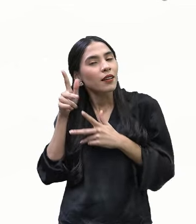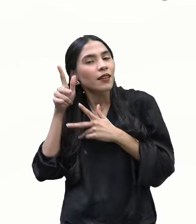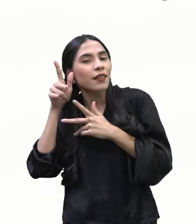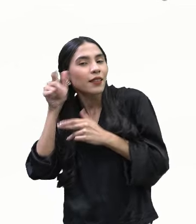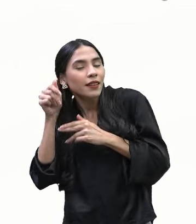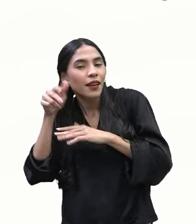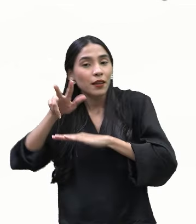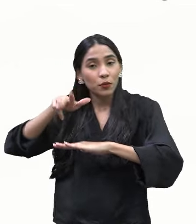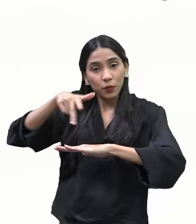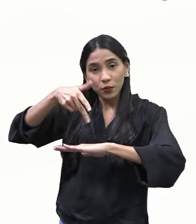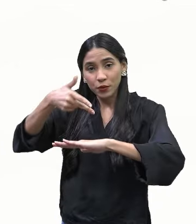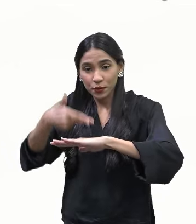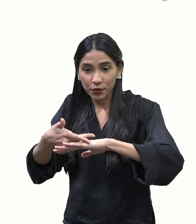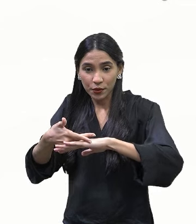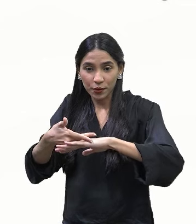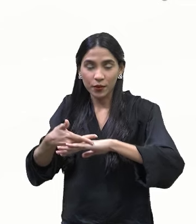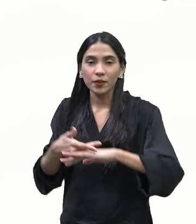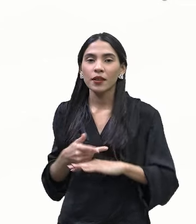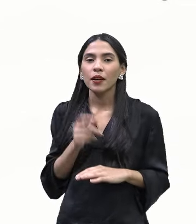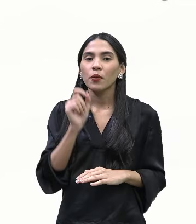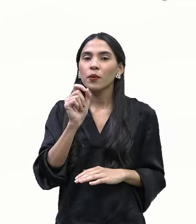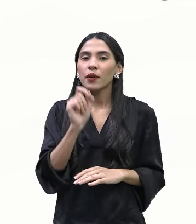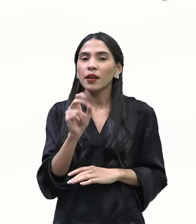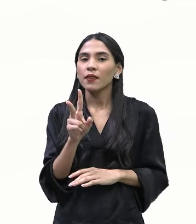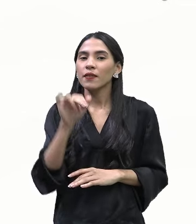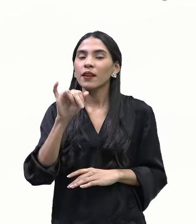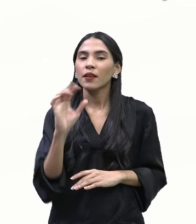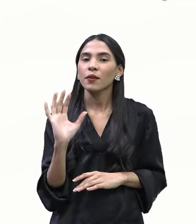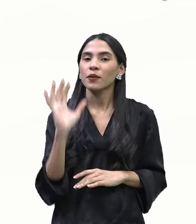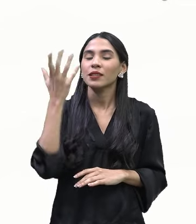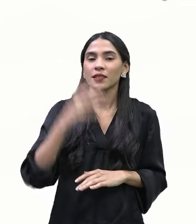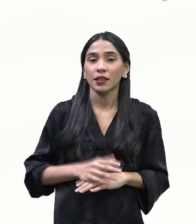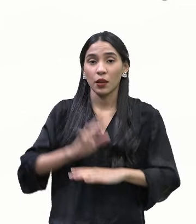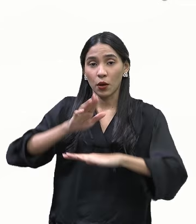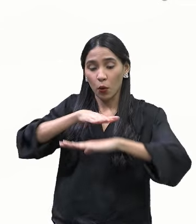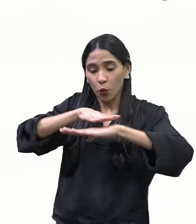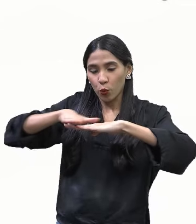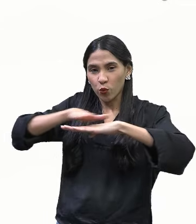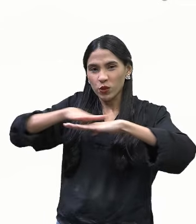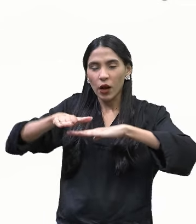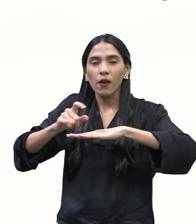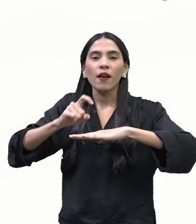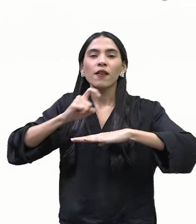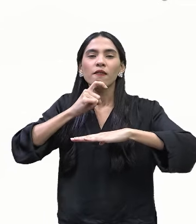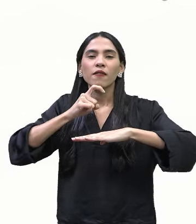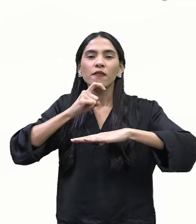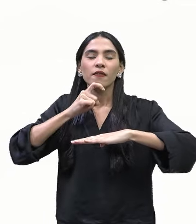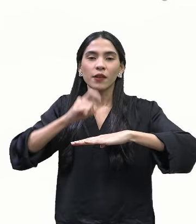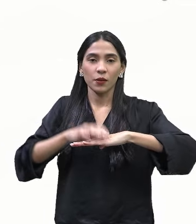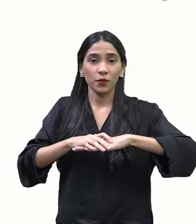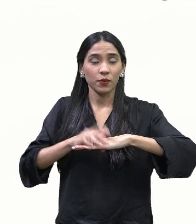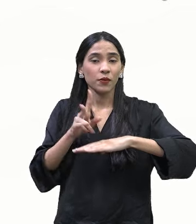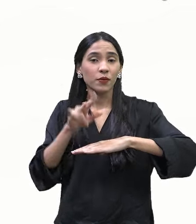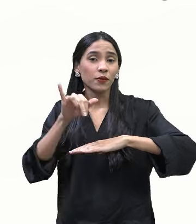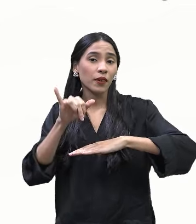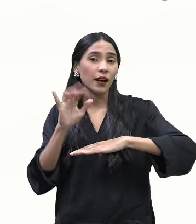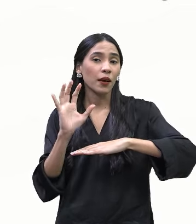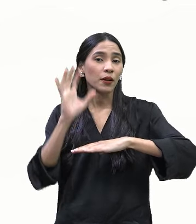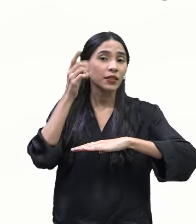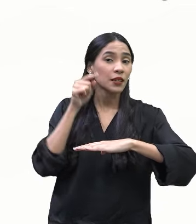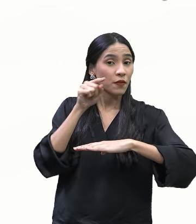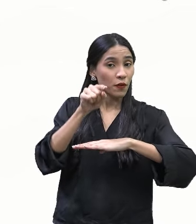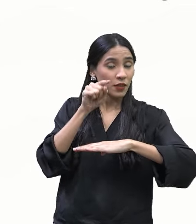deitado no chão. O que vai acontecer? O chão é mais frio, né? Então, o que vai acontecer é